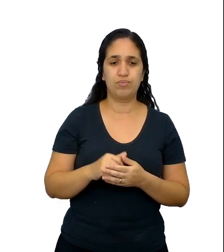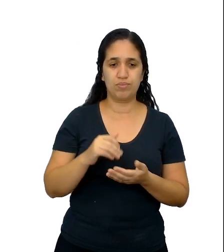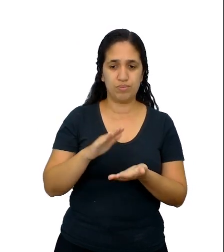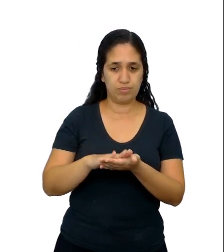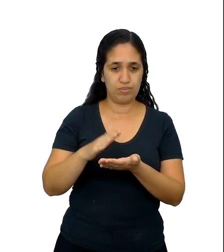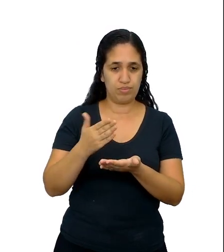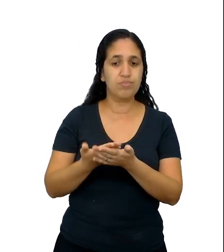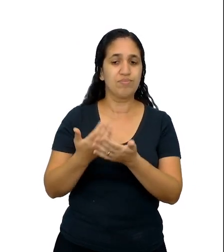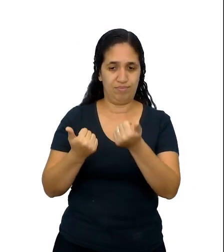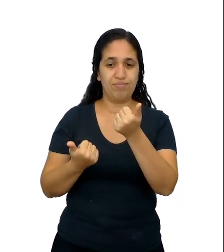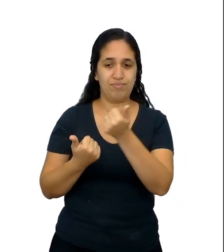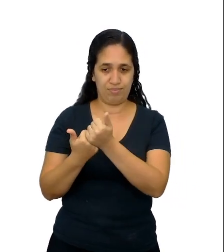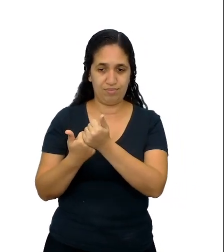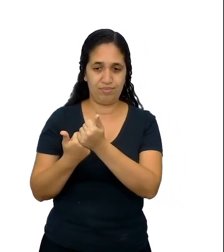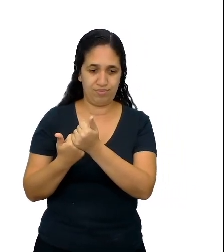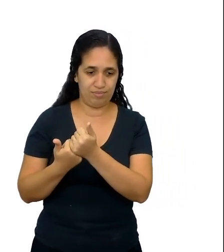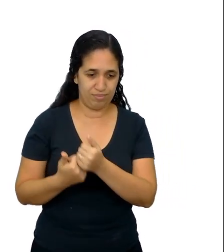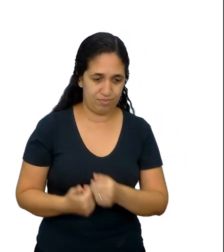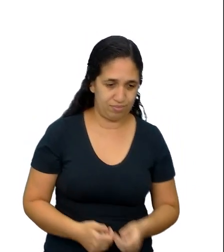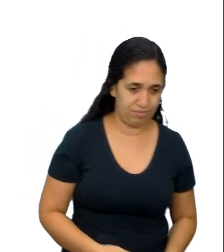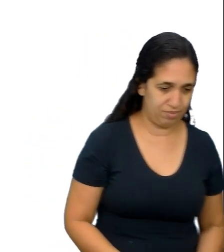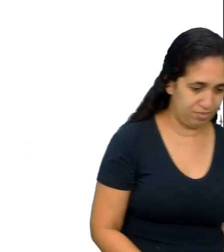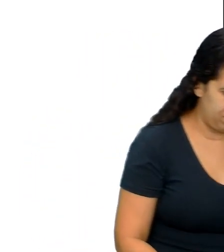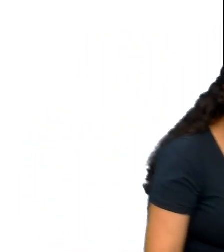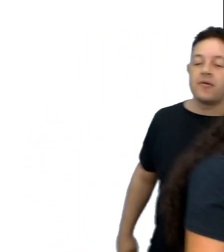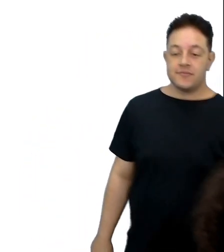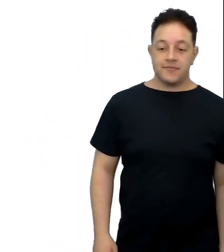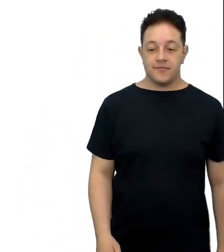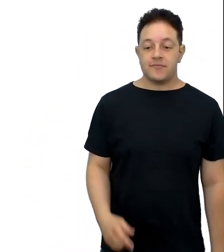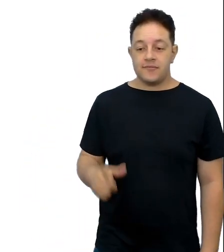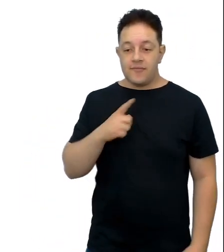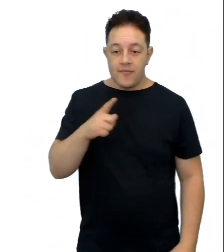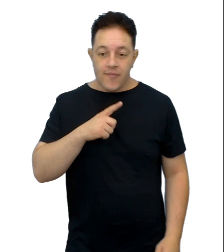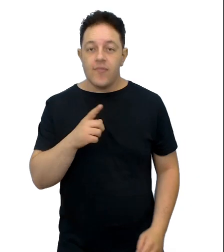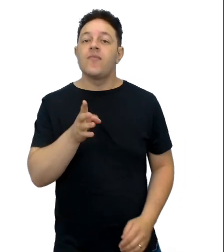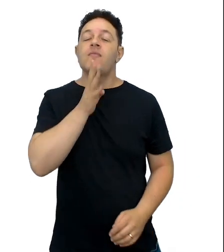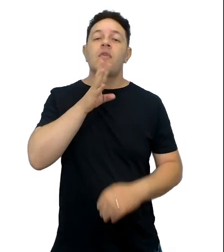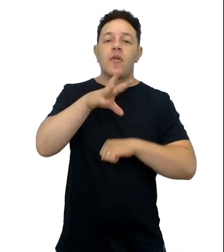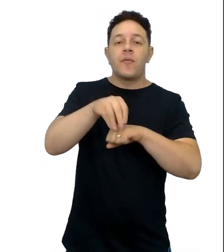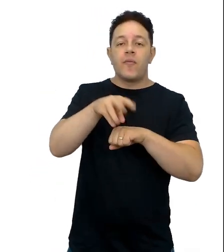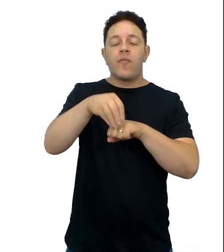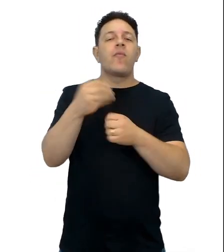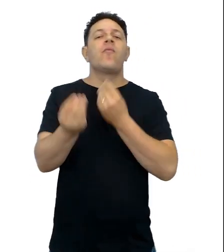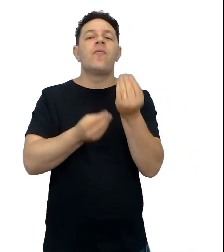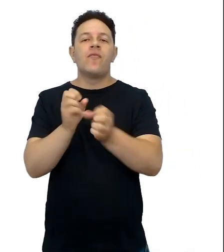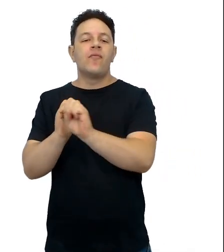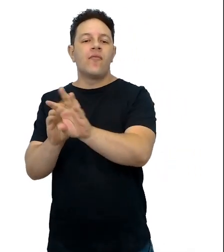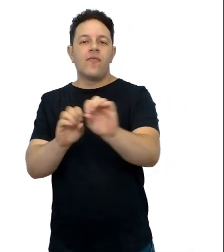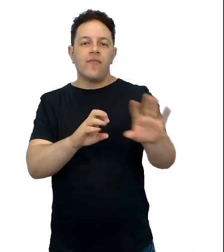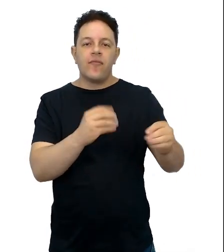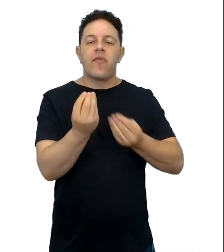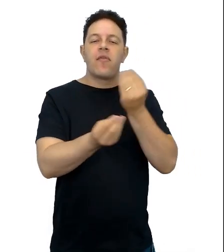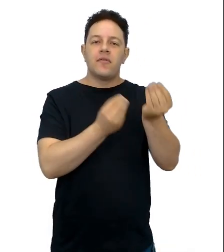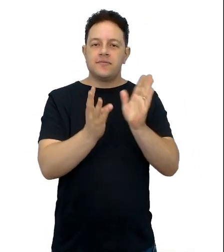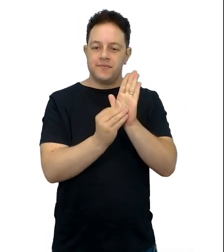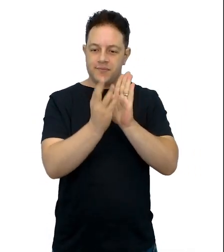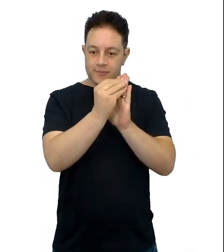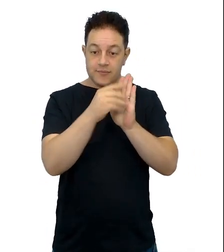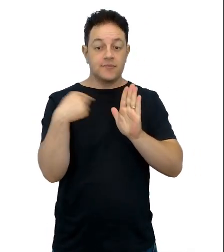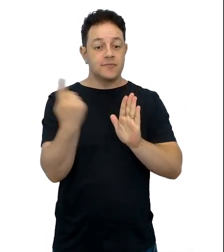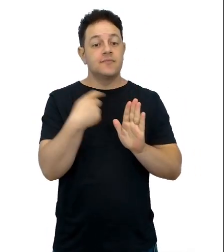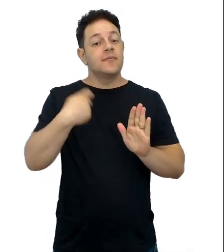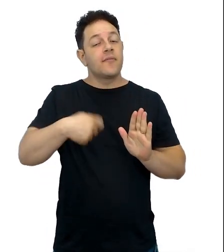precisa ter o conhecimento didático do conteúdo, como ensinar esse conteúdo, que nós precisamos ter